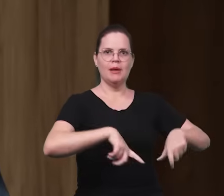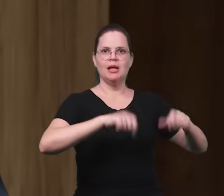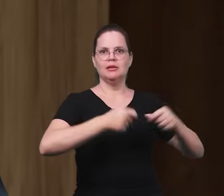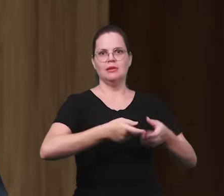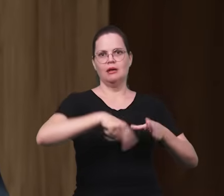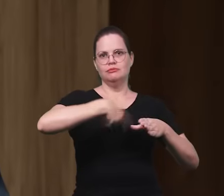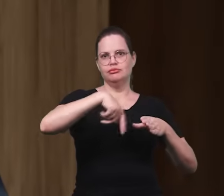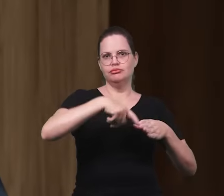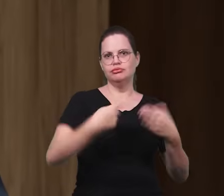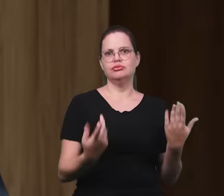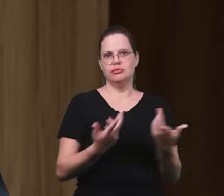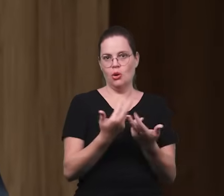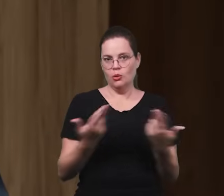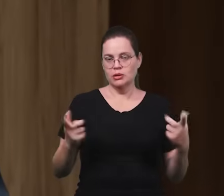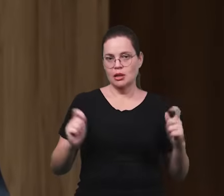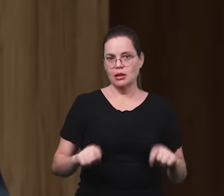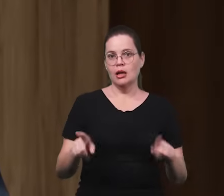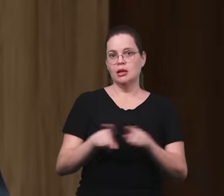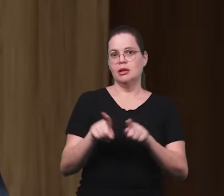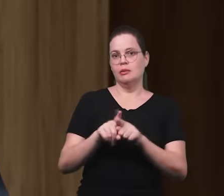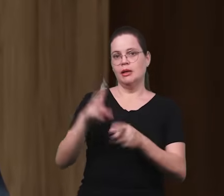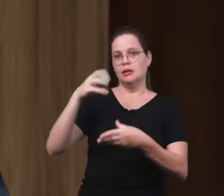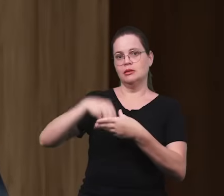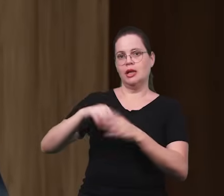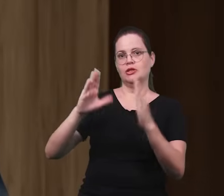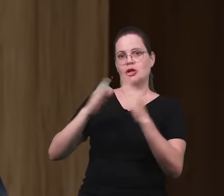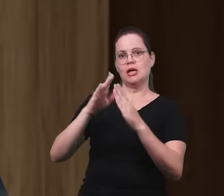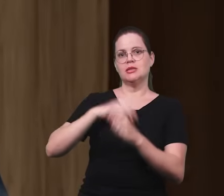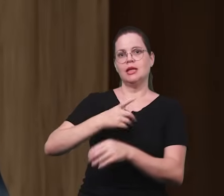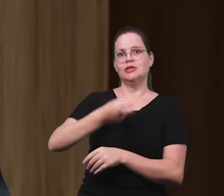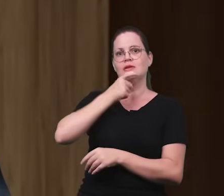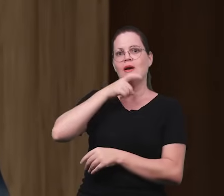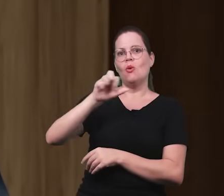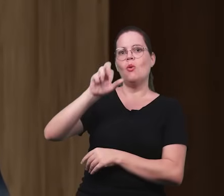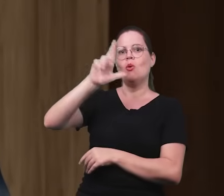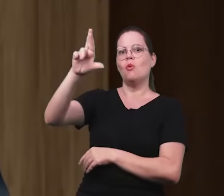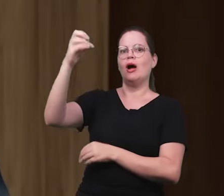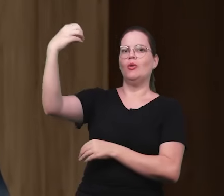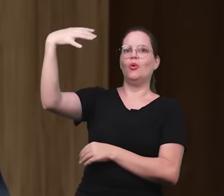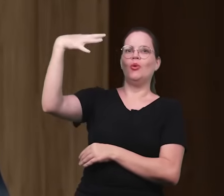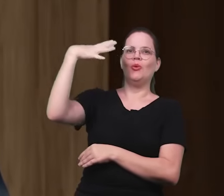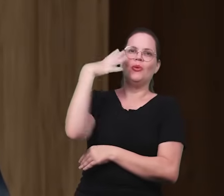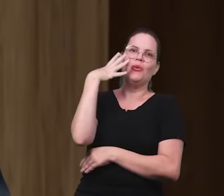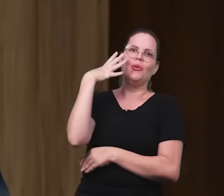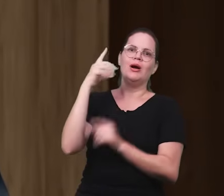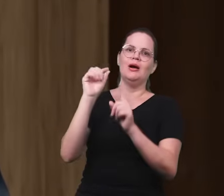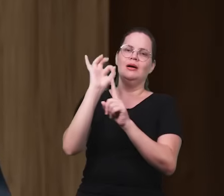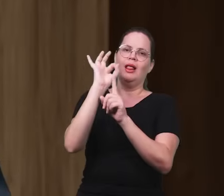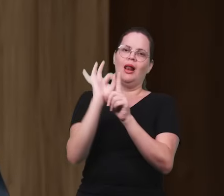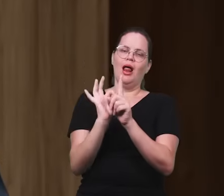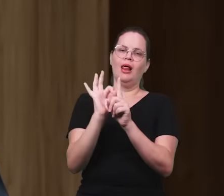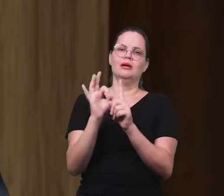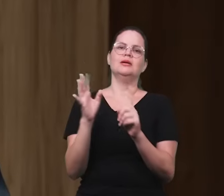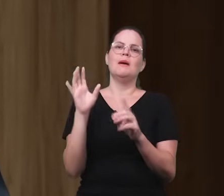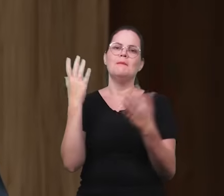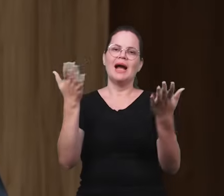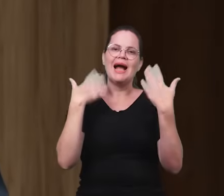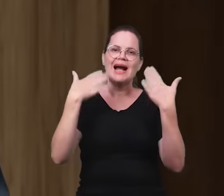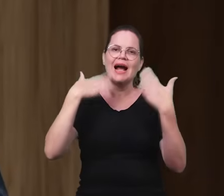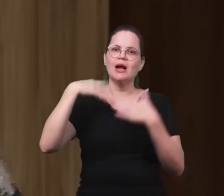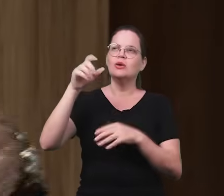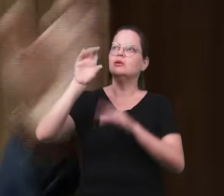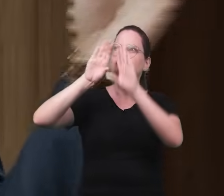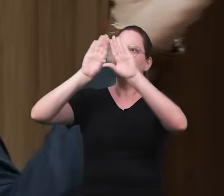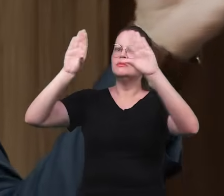muitas casas, você tem um ar-condicionado, que também está gerando uma temperatura menor, que é o mesmo princípio da geladeira,